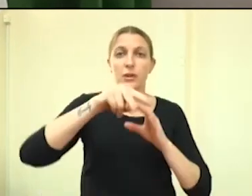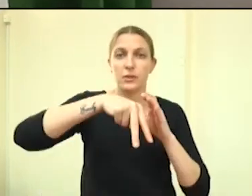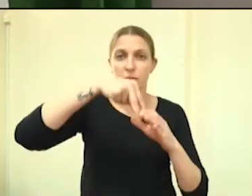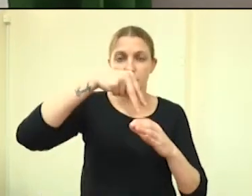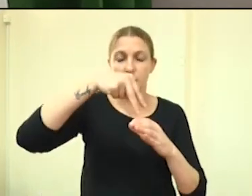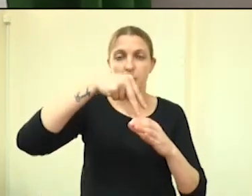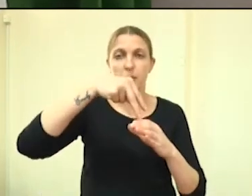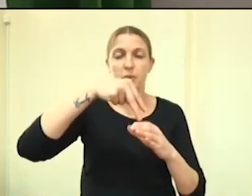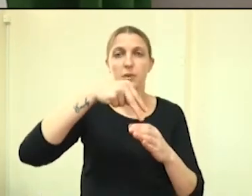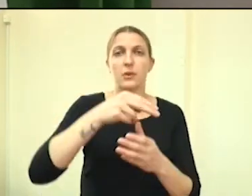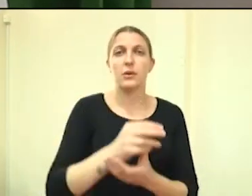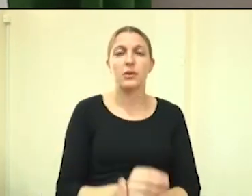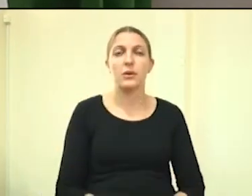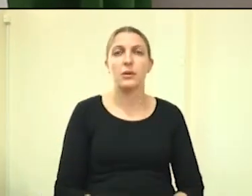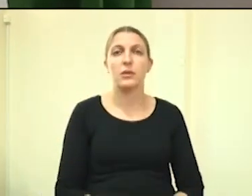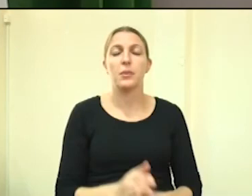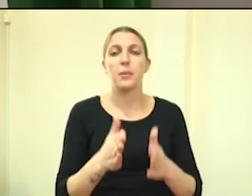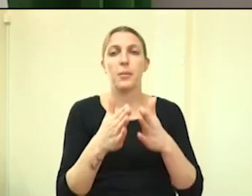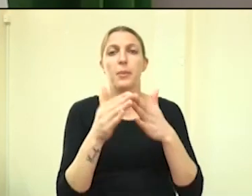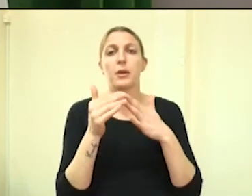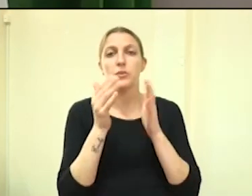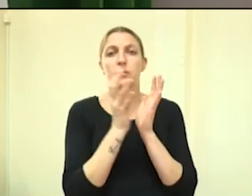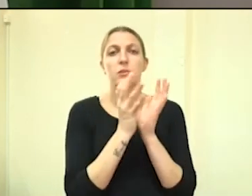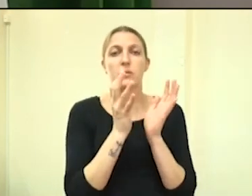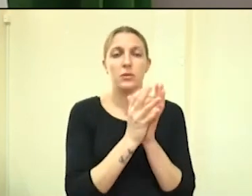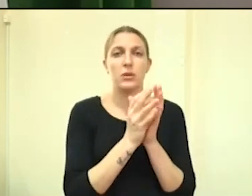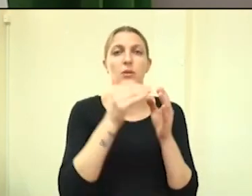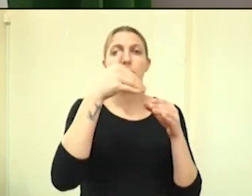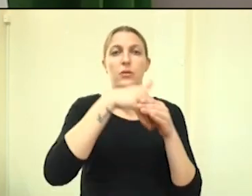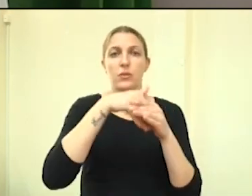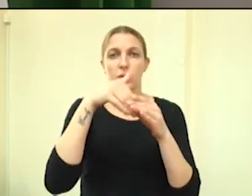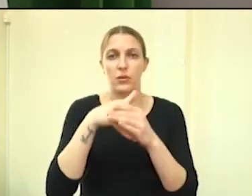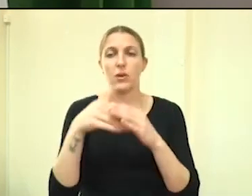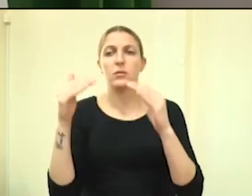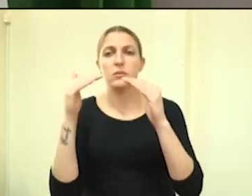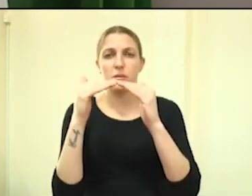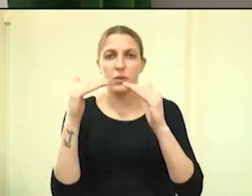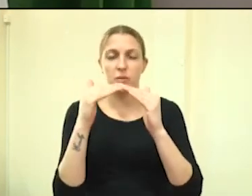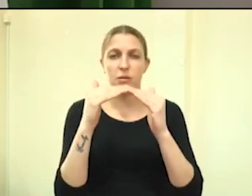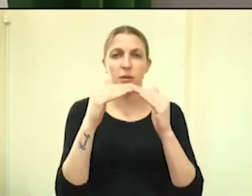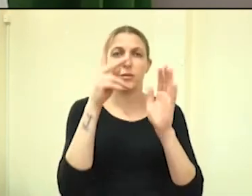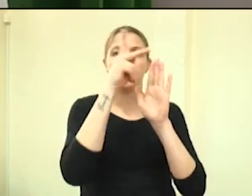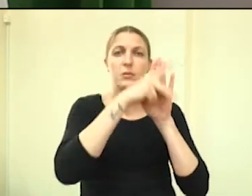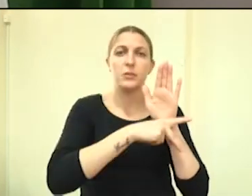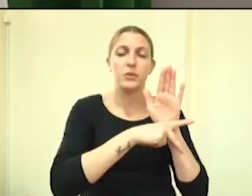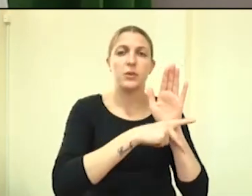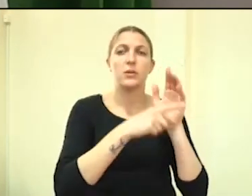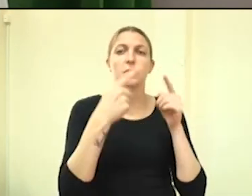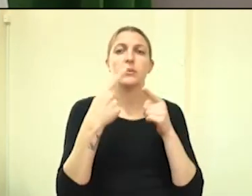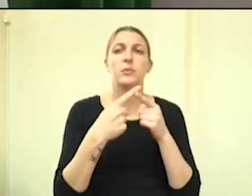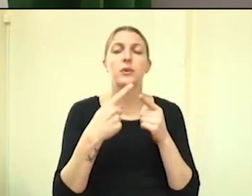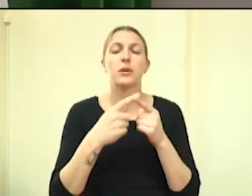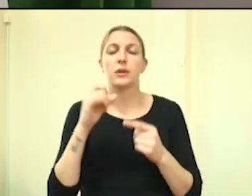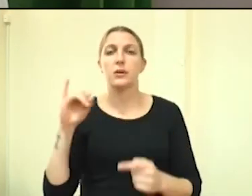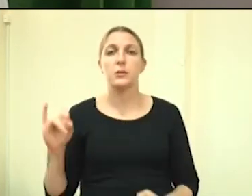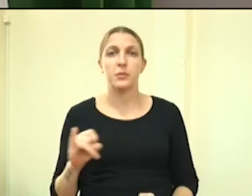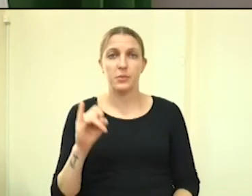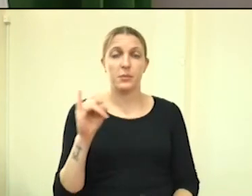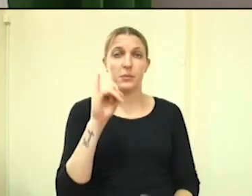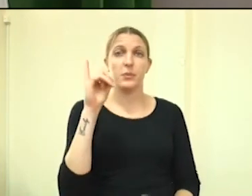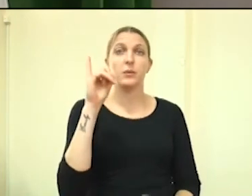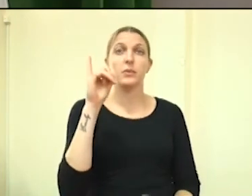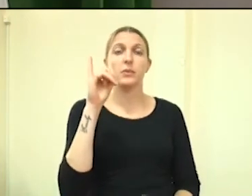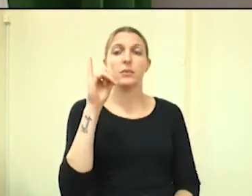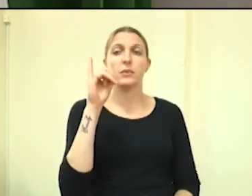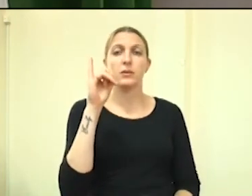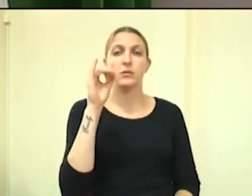para pedir aos colegas o voto favorável a este projeto, que ele é de extrema importância,